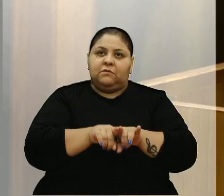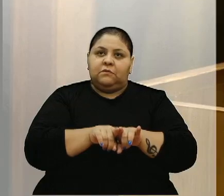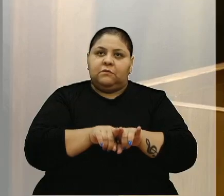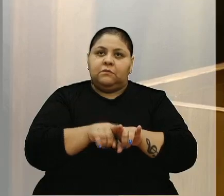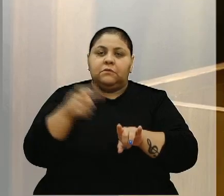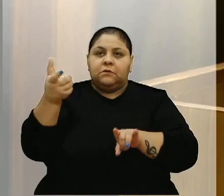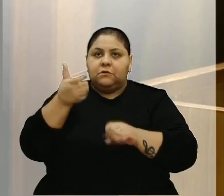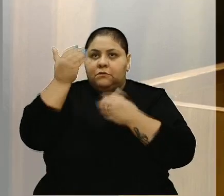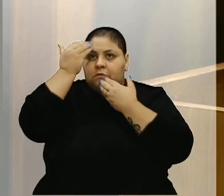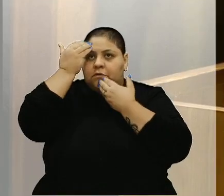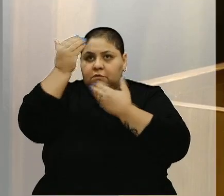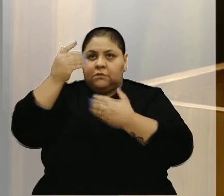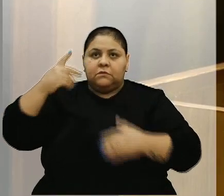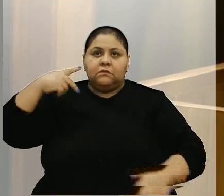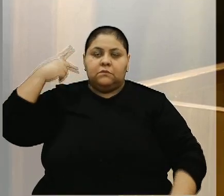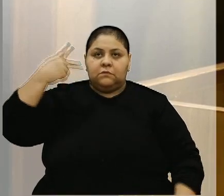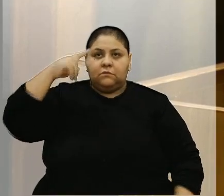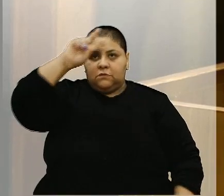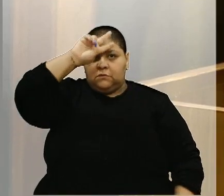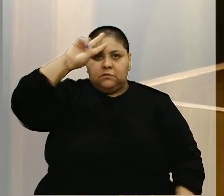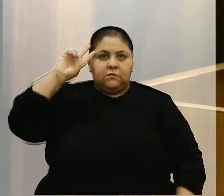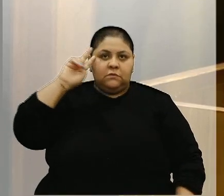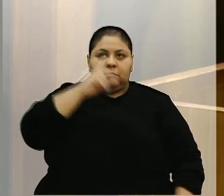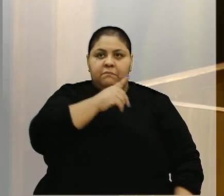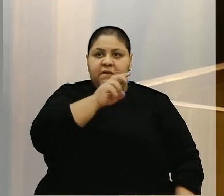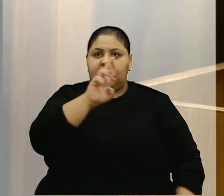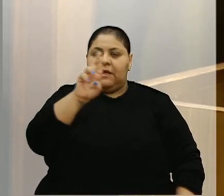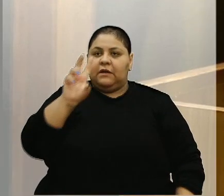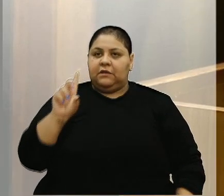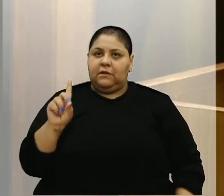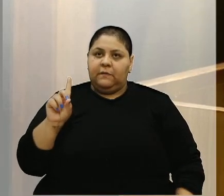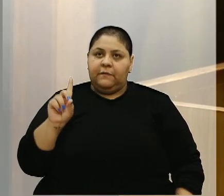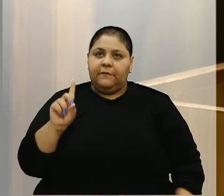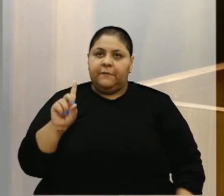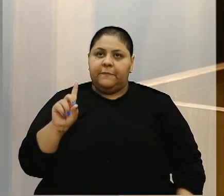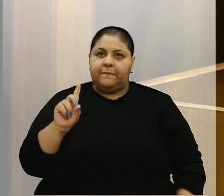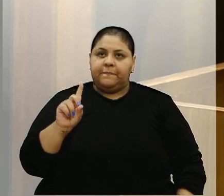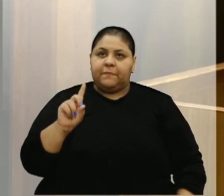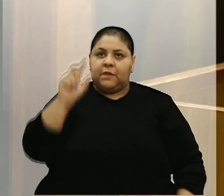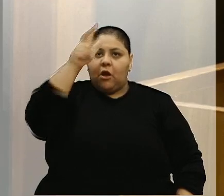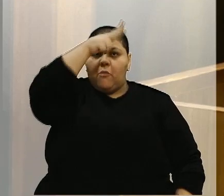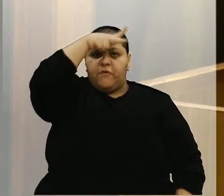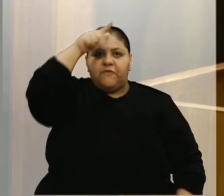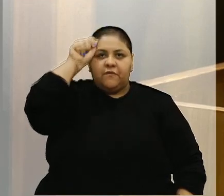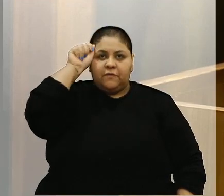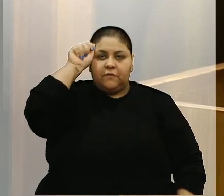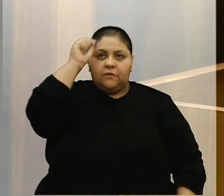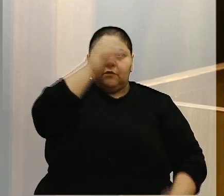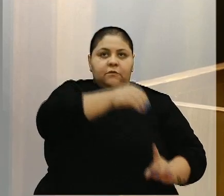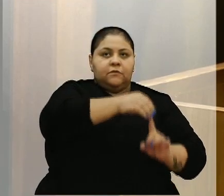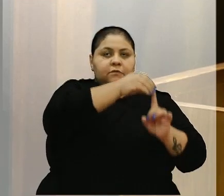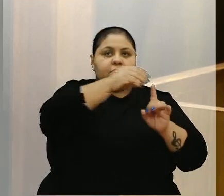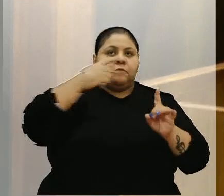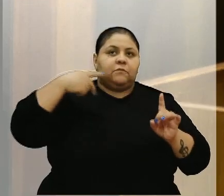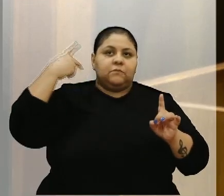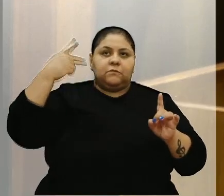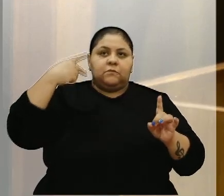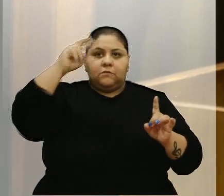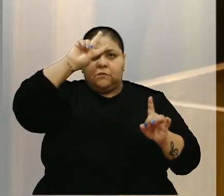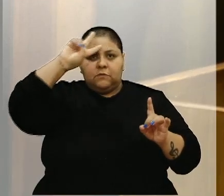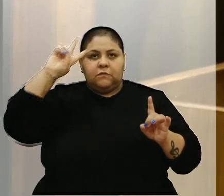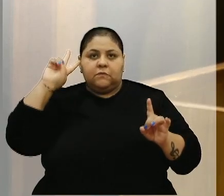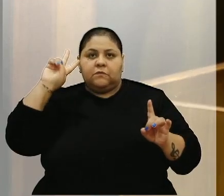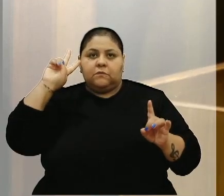Quero agradecer ao vereador Velocino, ao PRD e ao prefeito, principalmente ao vereador Velocino, que abriu